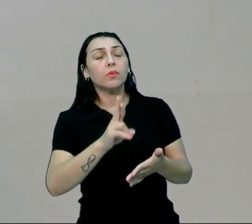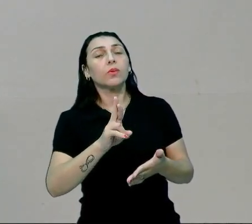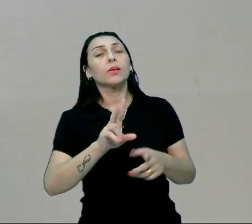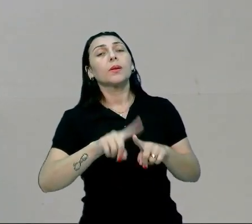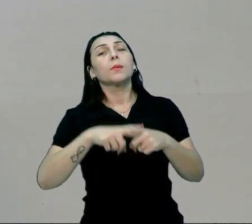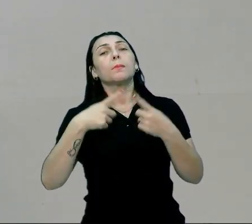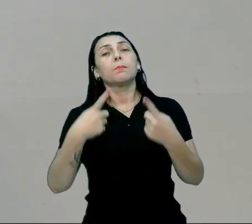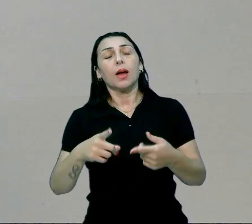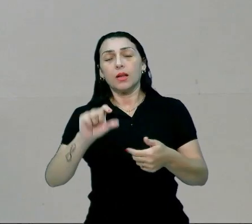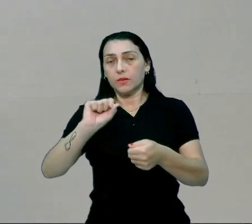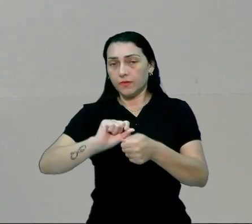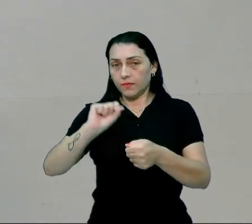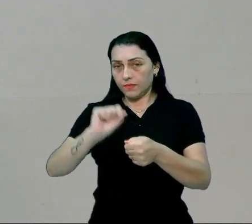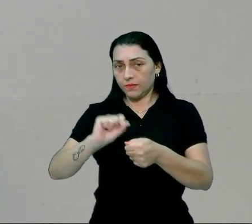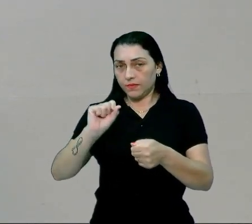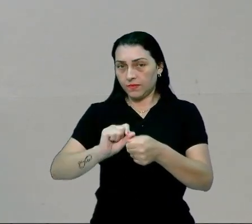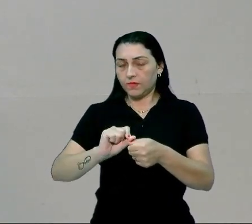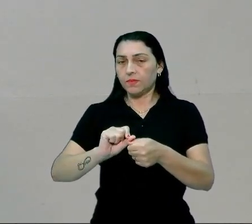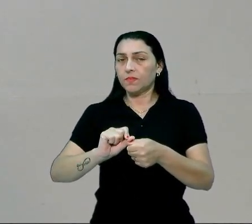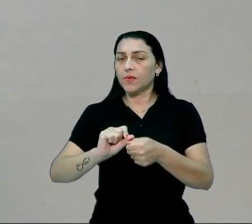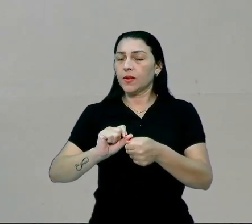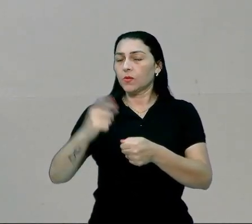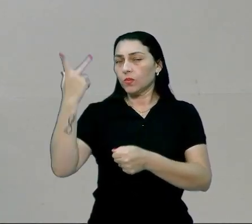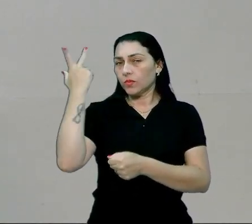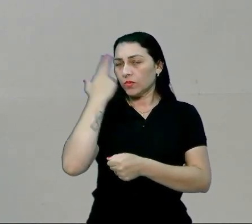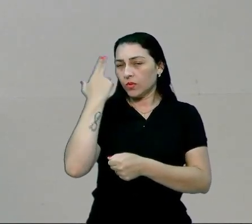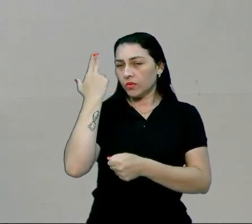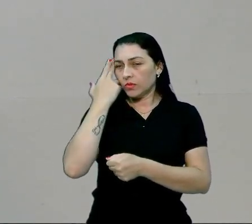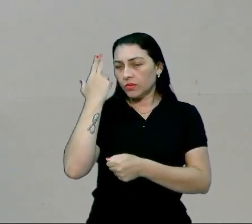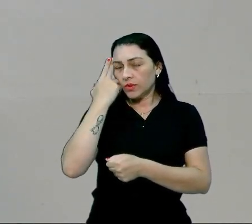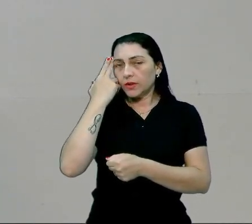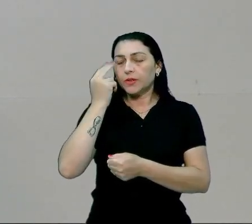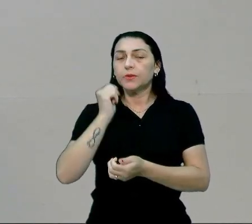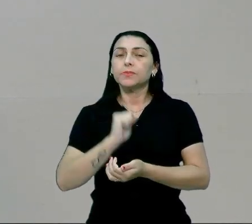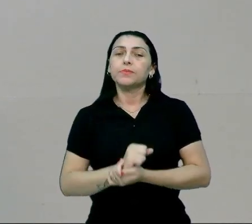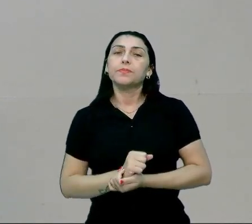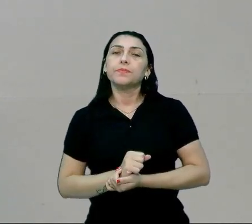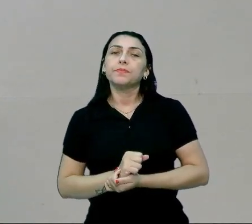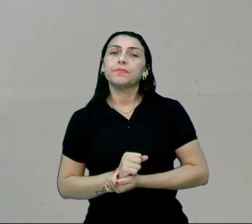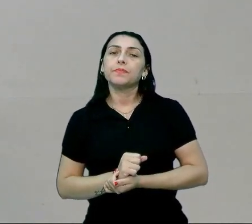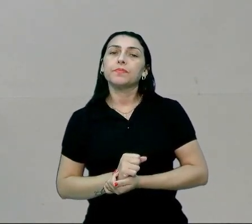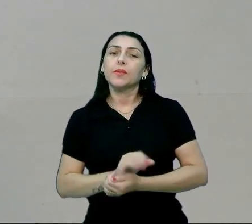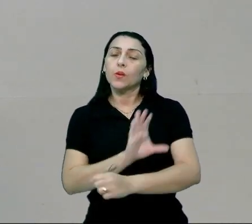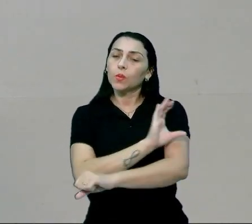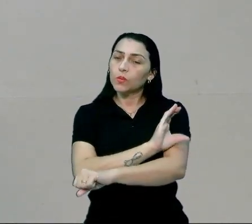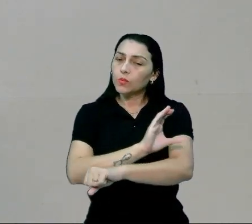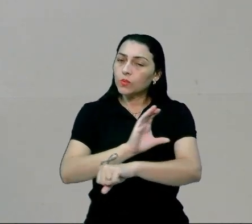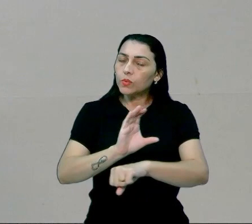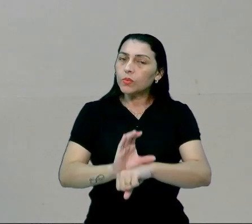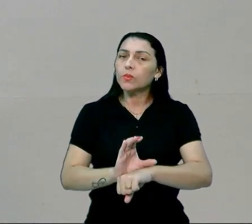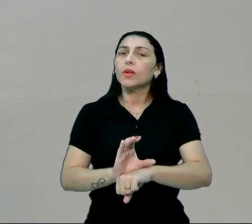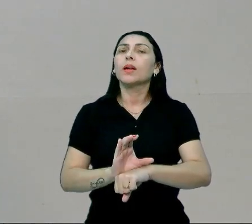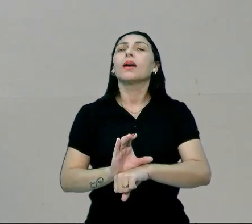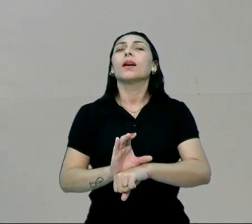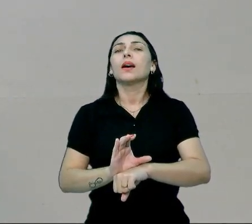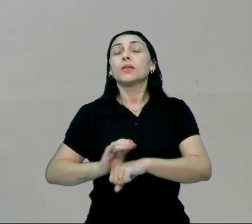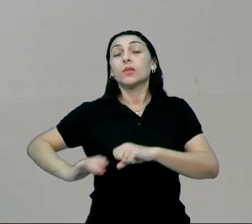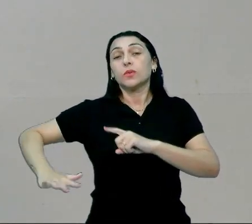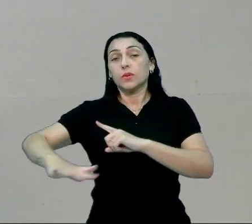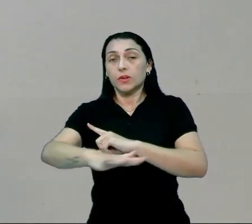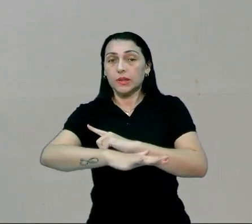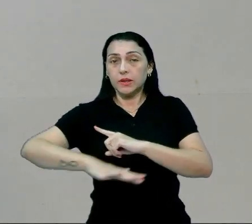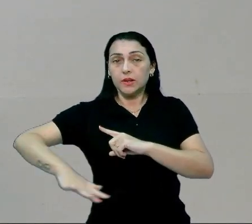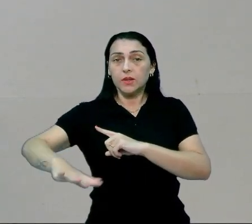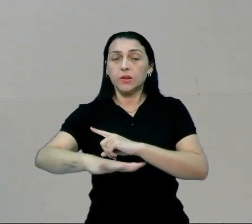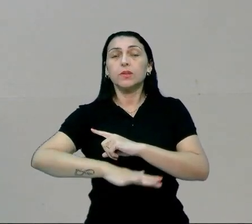quando executado na sua essência, né, nessa parte de cultural, nessa parte como fenômeno social.